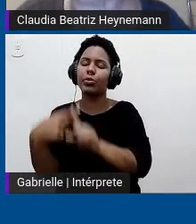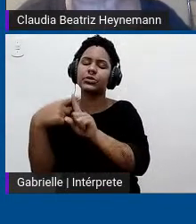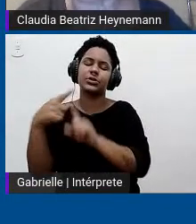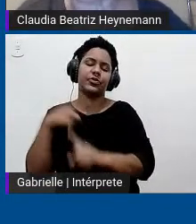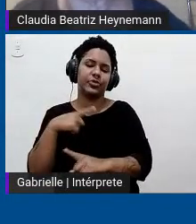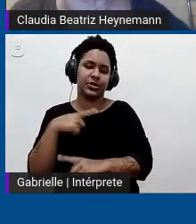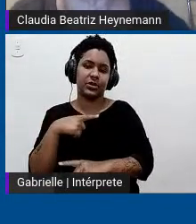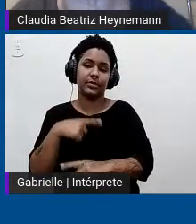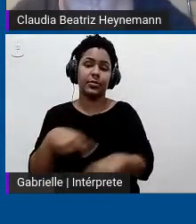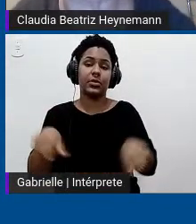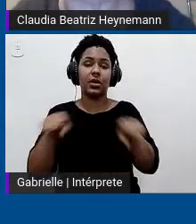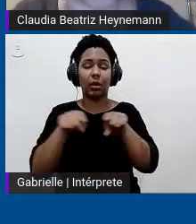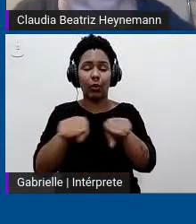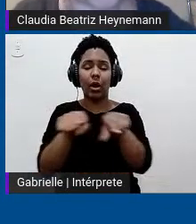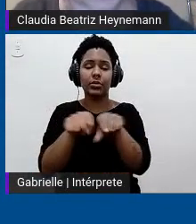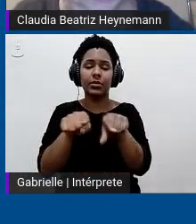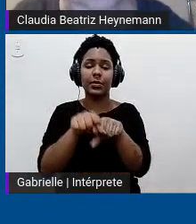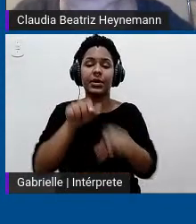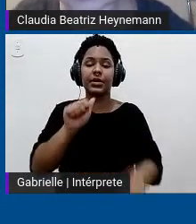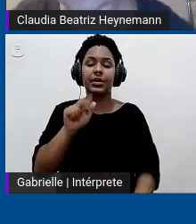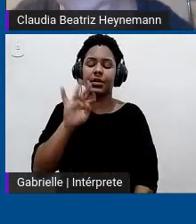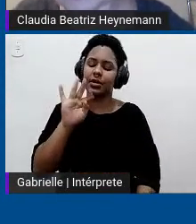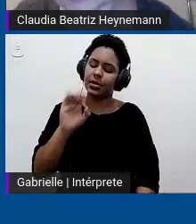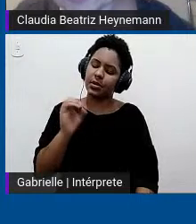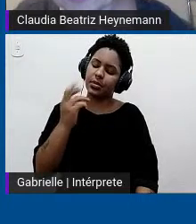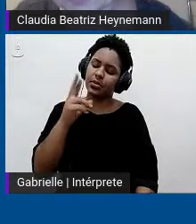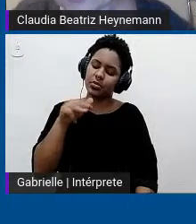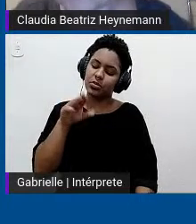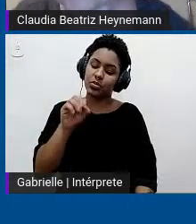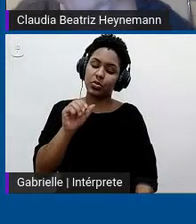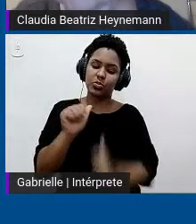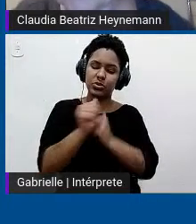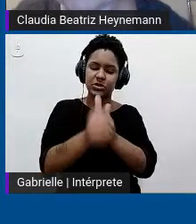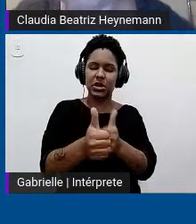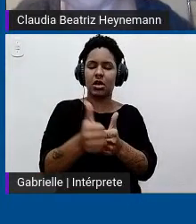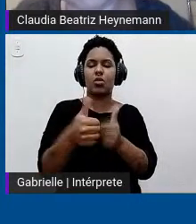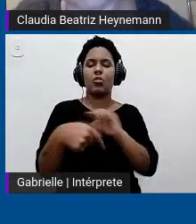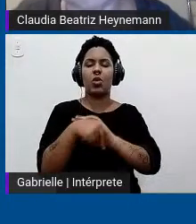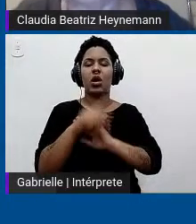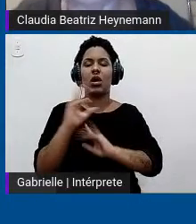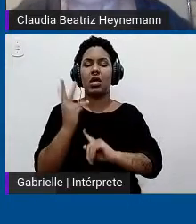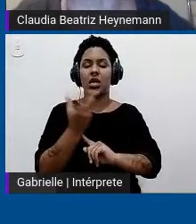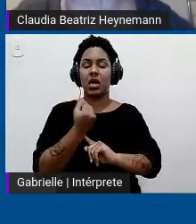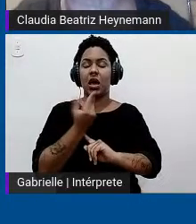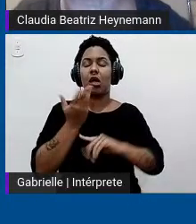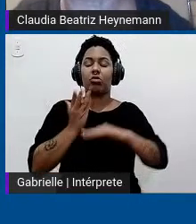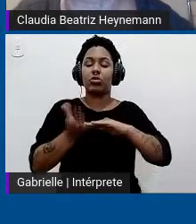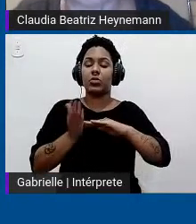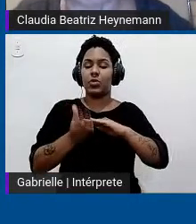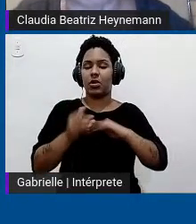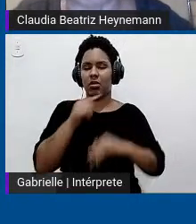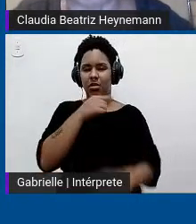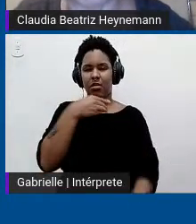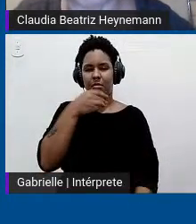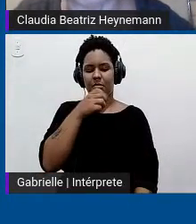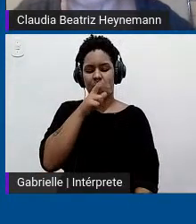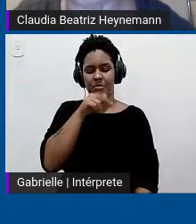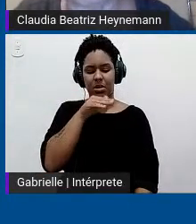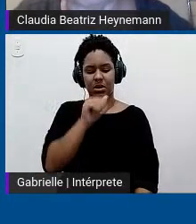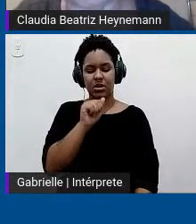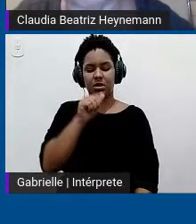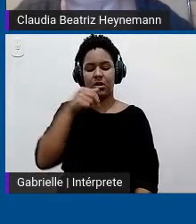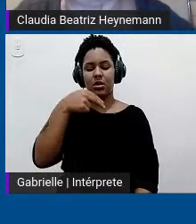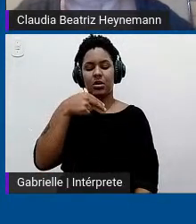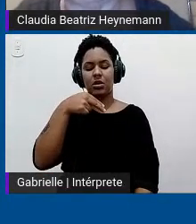forma, os autocromos não seguiram os rumos da arte contemporânea. Como afirma Mariana Newlands, a fotografia colorida